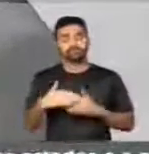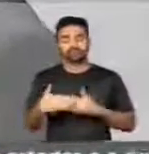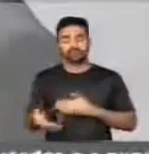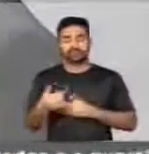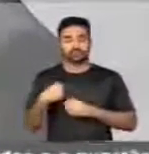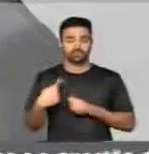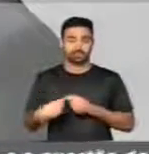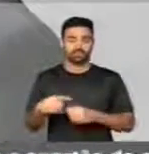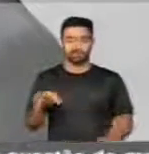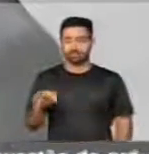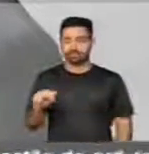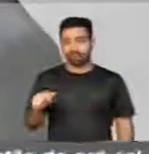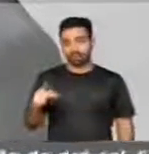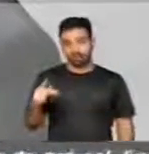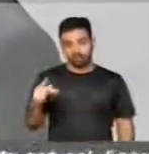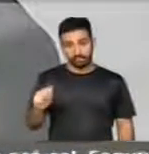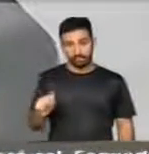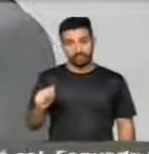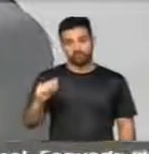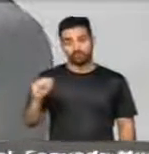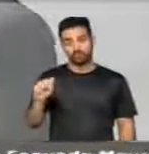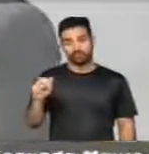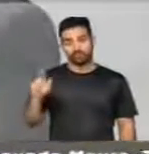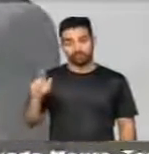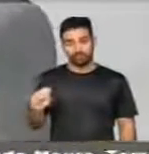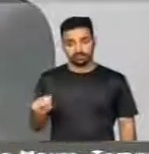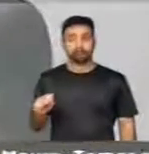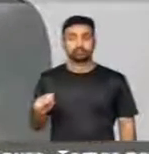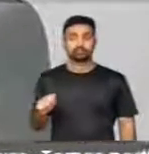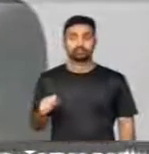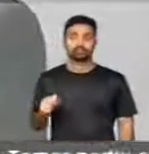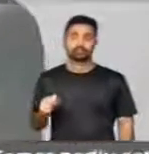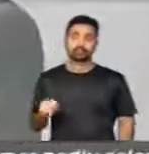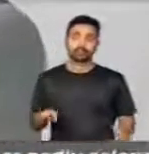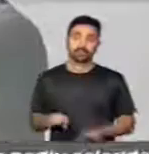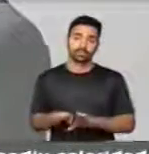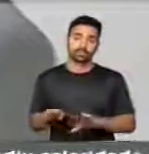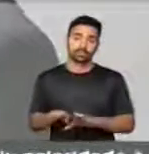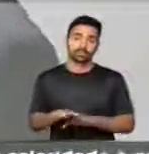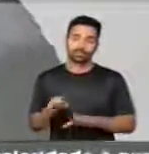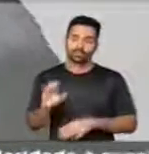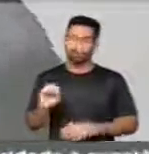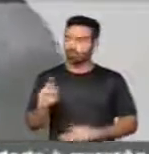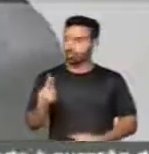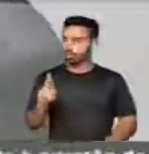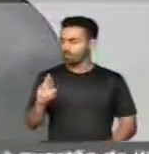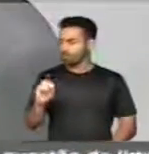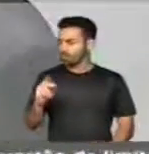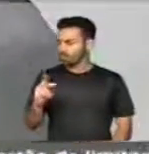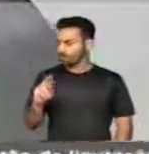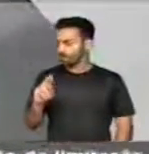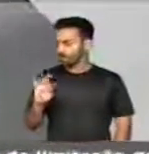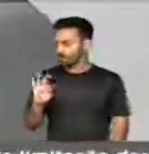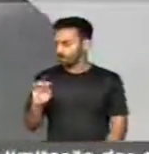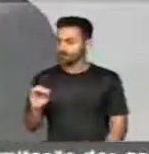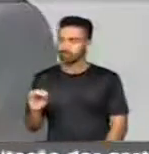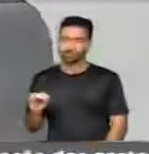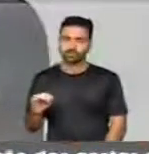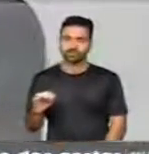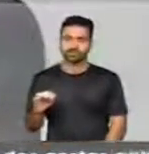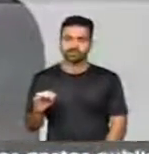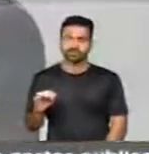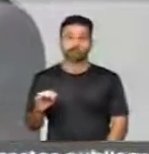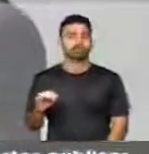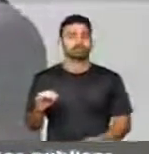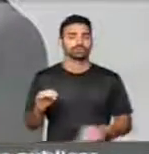cidade de Tabajara, na divisa de Olinda com Paulista, e em frente à Funeso, em Ouro Preto, quando tem